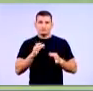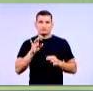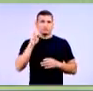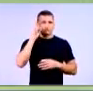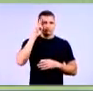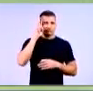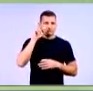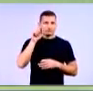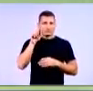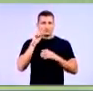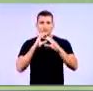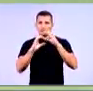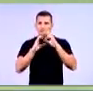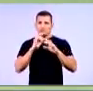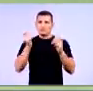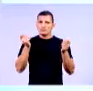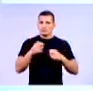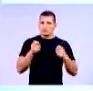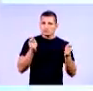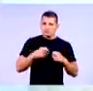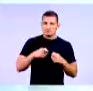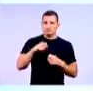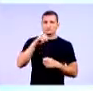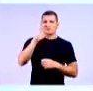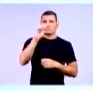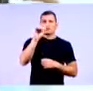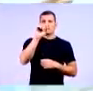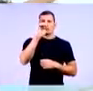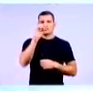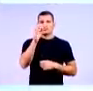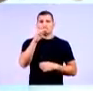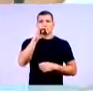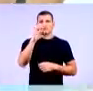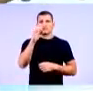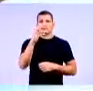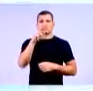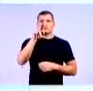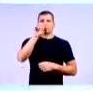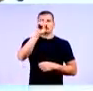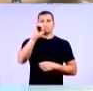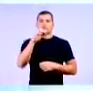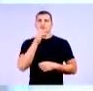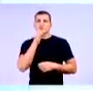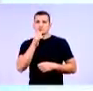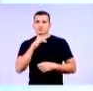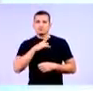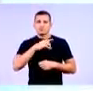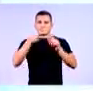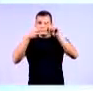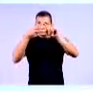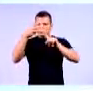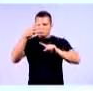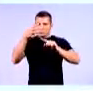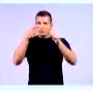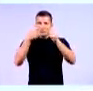tá, que essa comunicação é possível entre os casos de uso, desde que esteja em uma dessas três